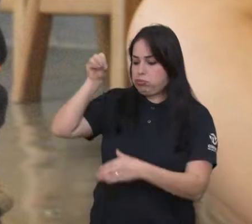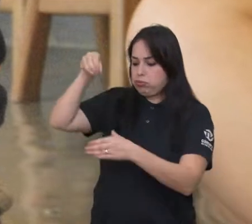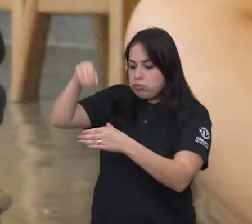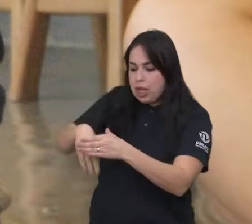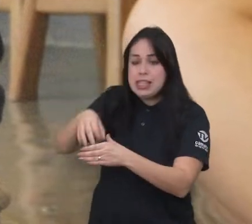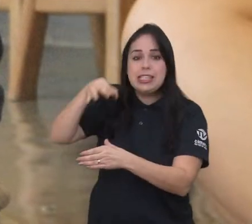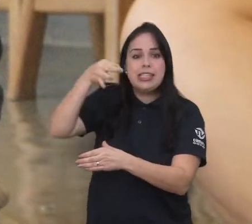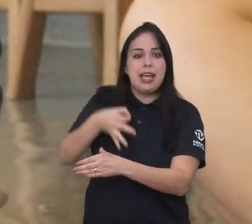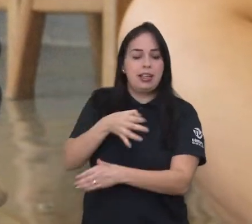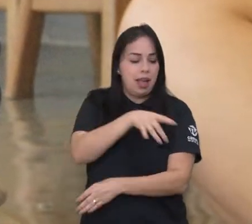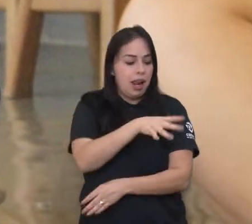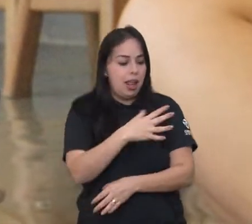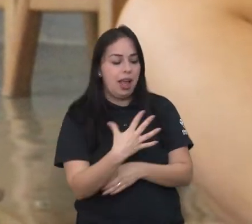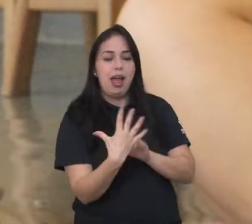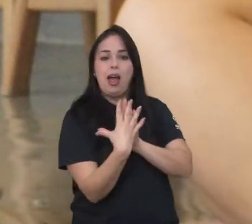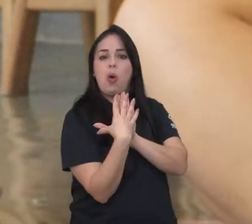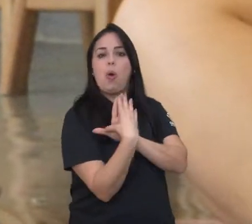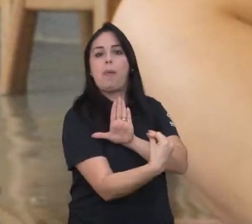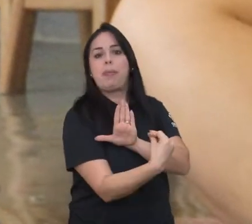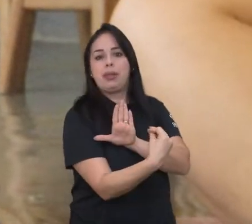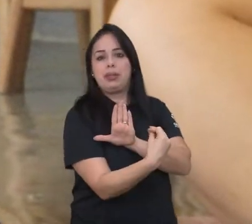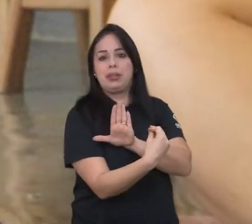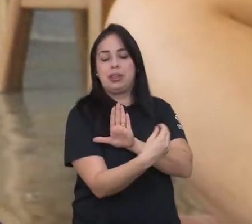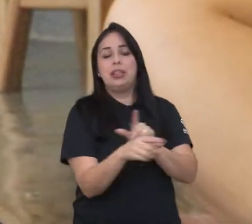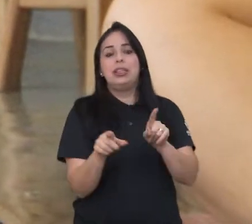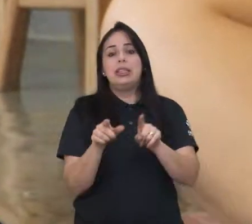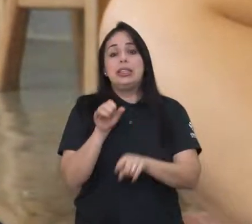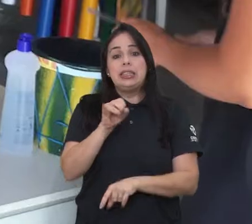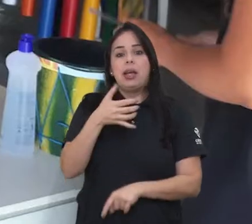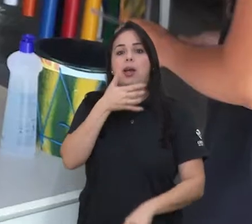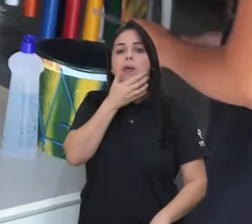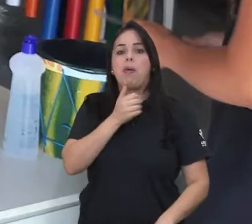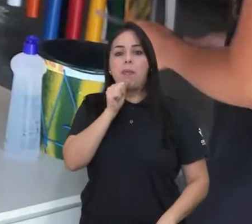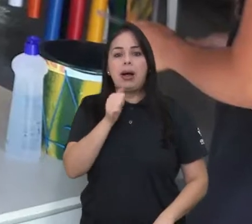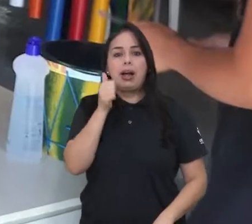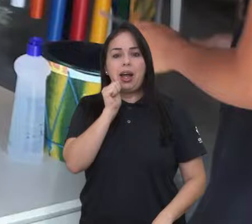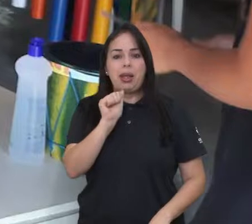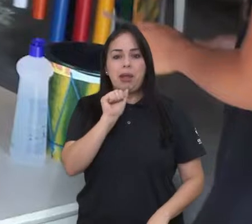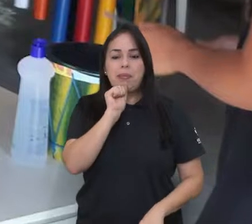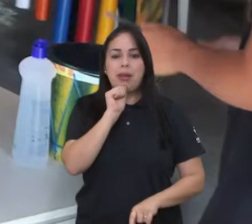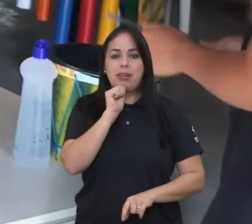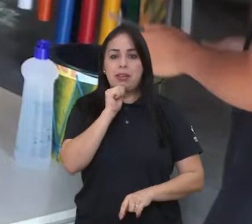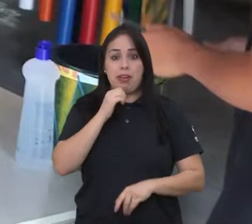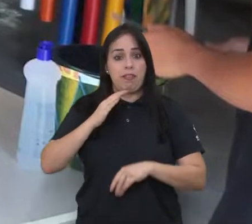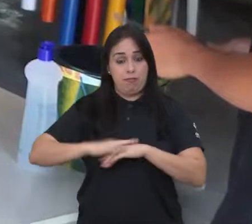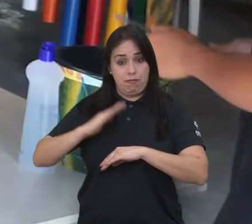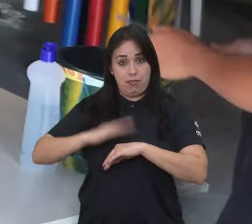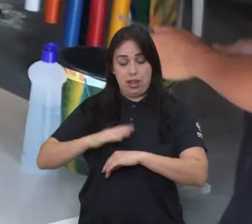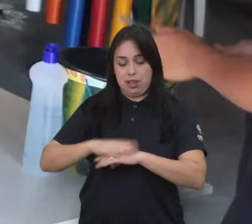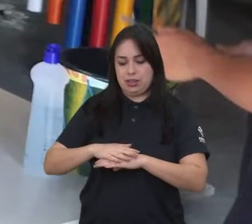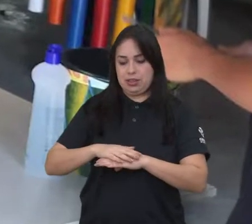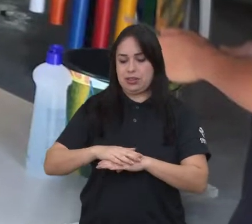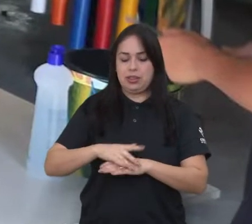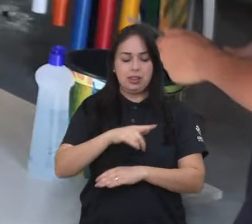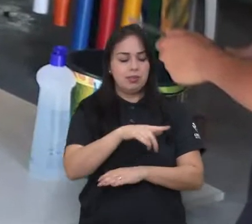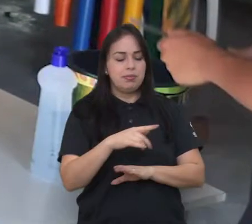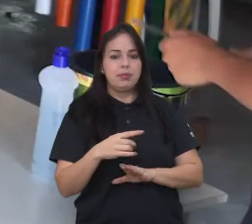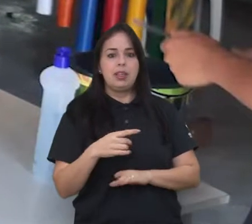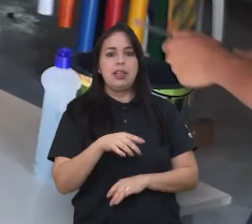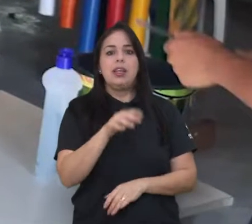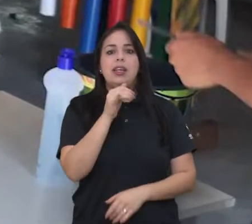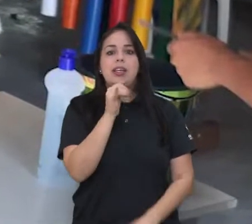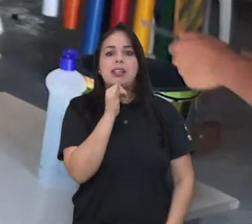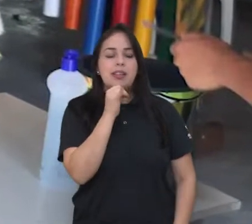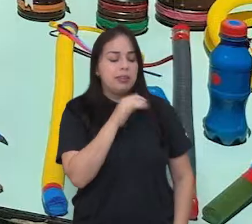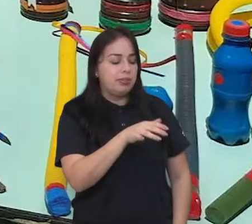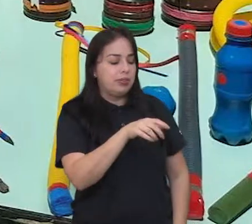e a criança ela aprende sempre pelo exemplo. Então, se o pai e a mãe dá esse exemplo de fazer esse ato, né? Ou se a criança jogou